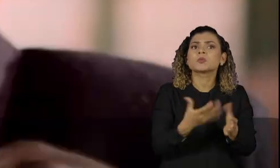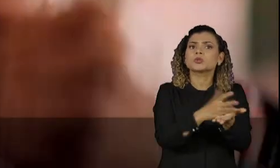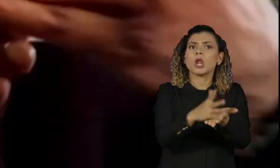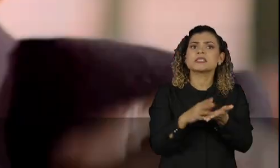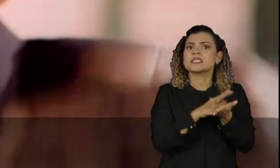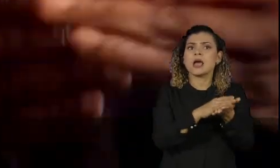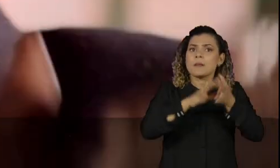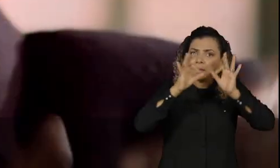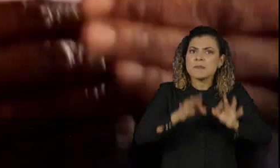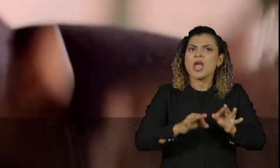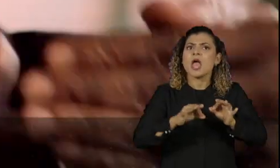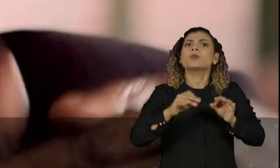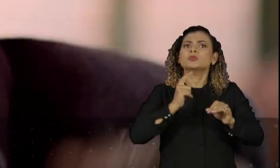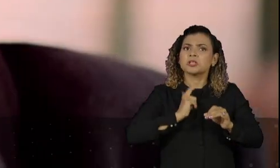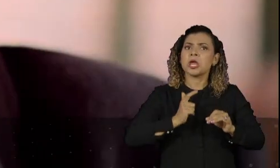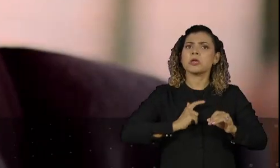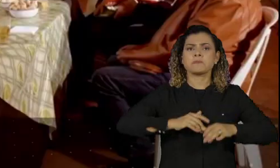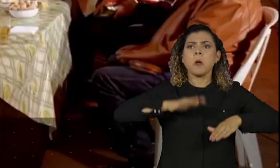samba com aquele...